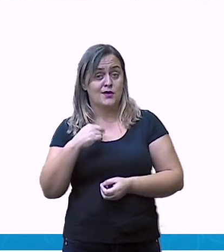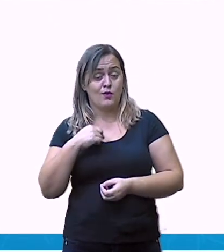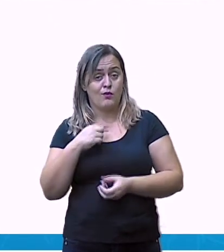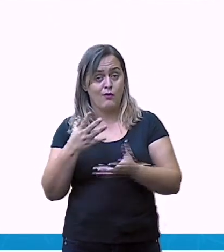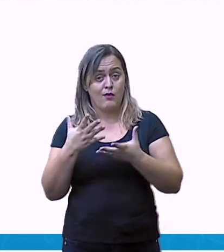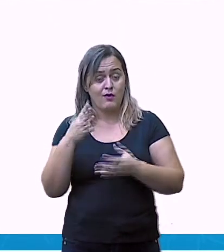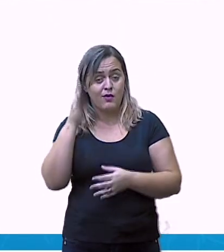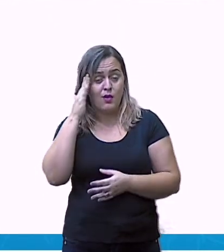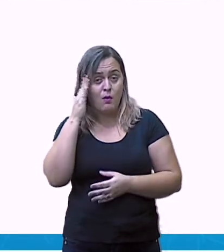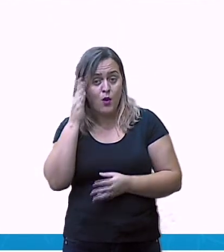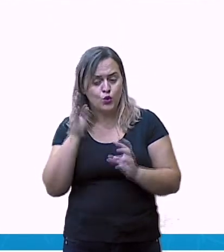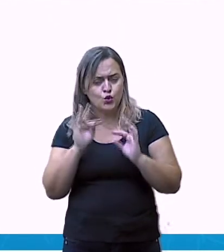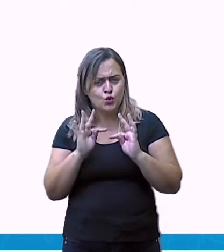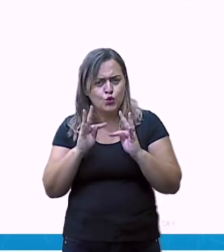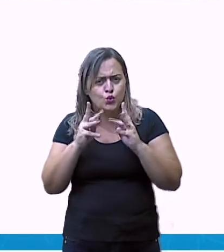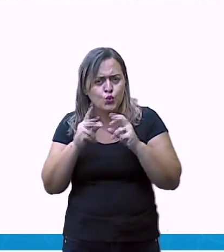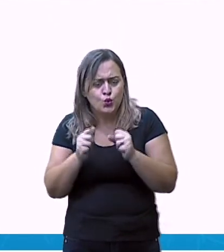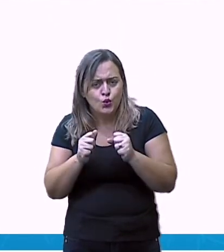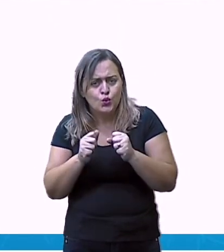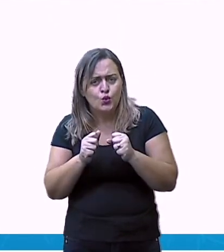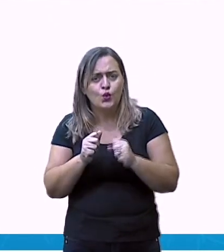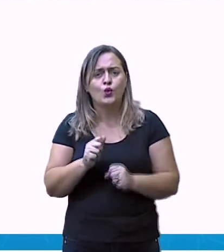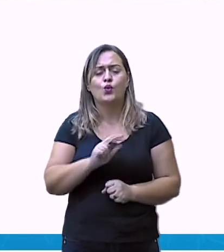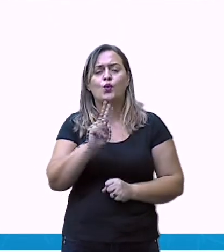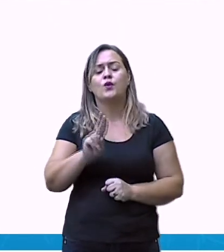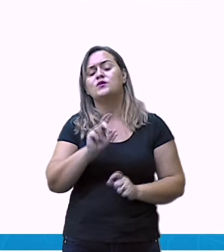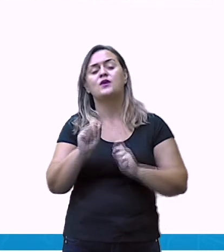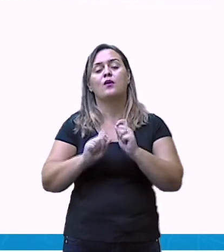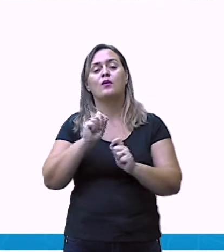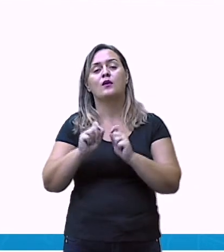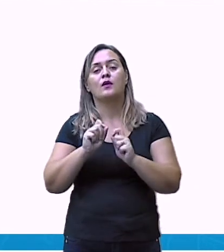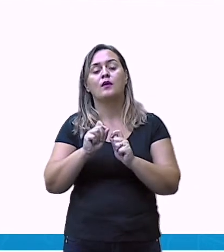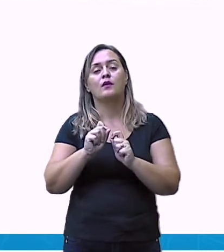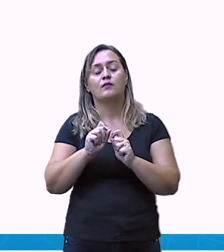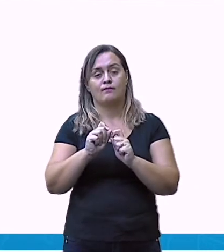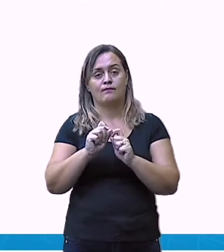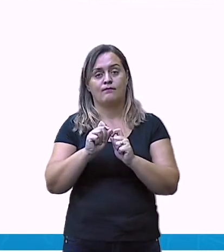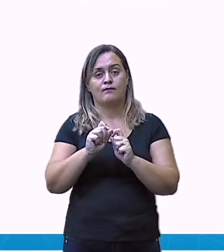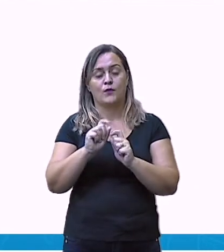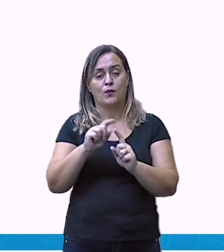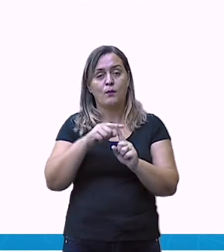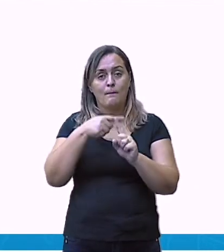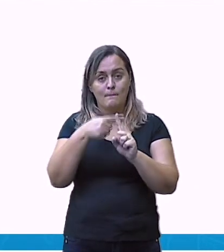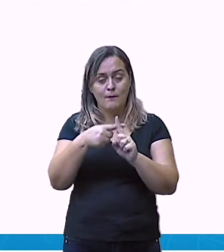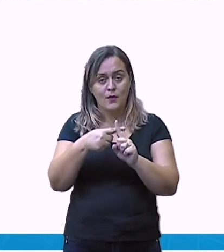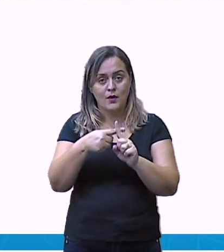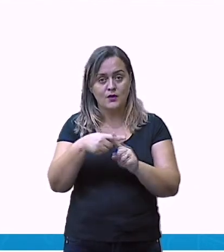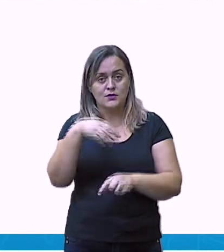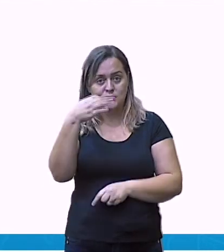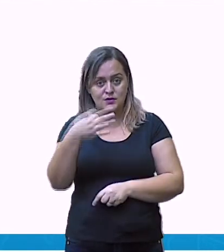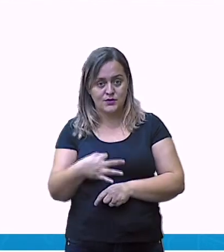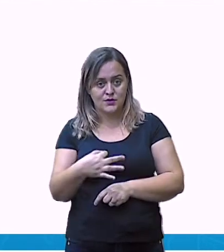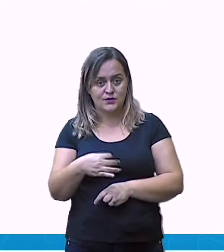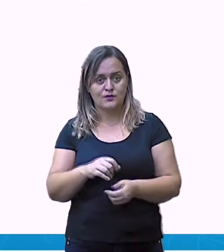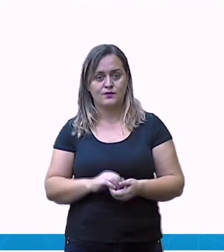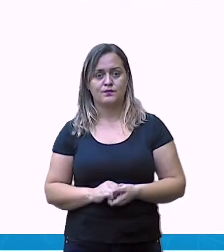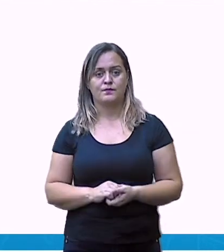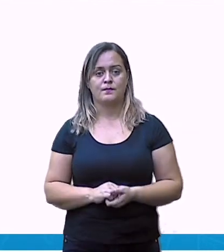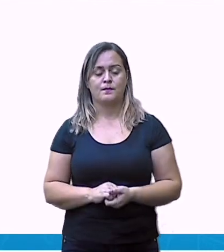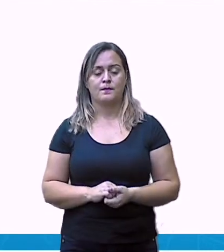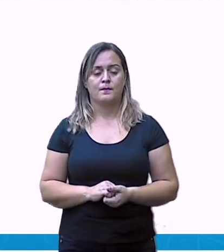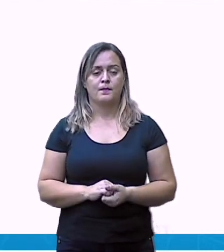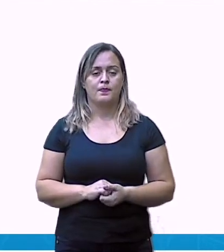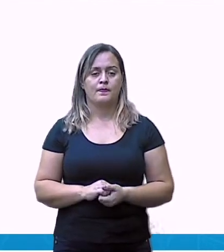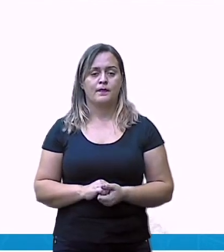Nós vamos utilizar aqui agora esse espaço para fazer essa operação. Já deixei o meu sinalzinho de mais e vamos